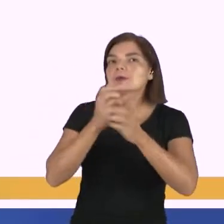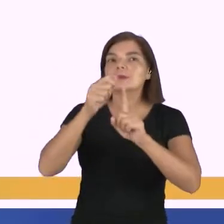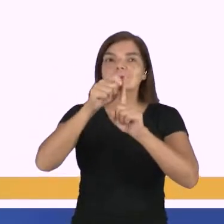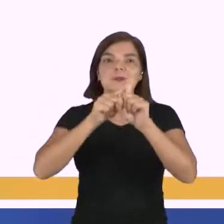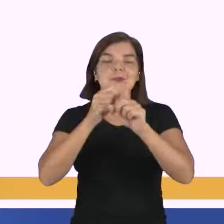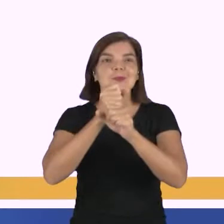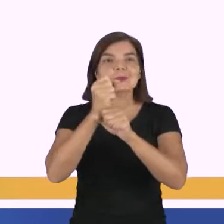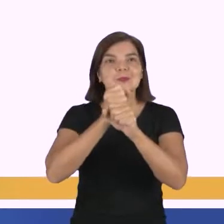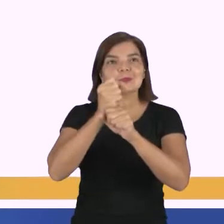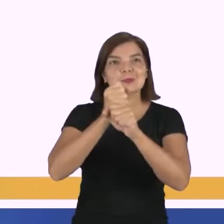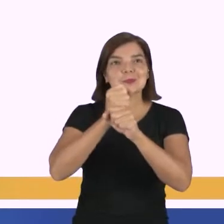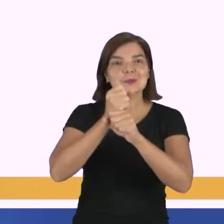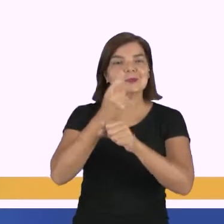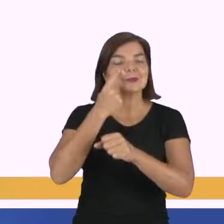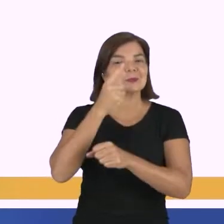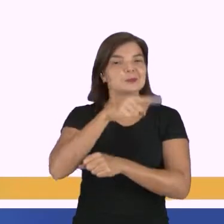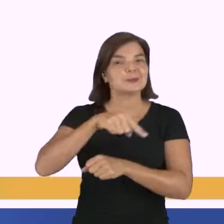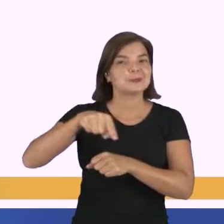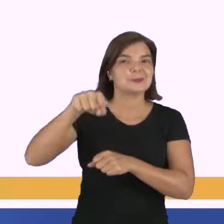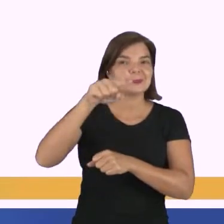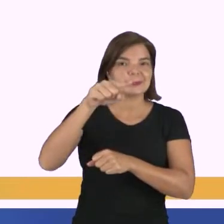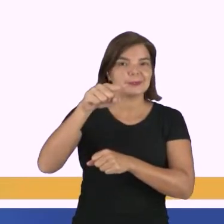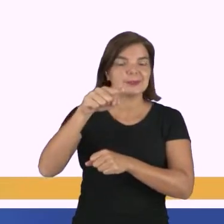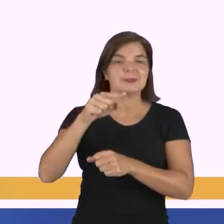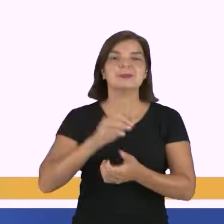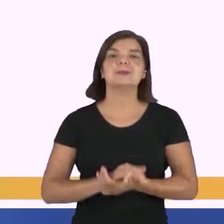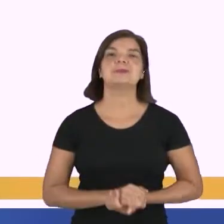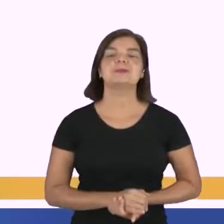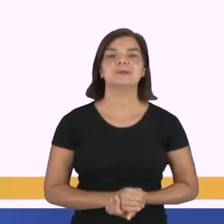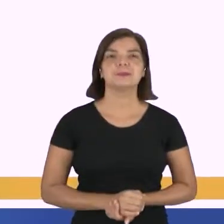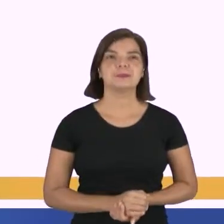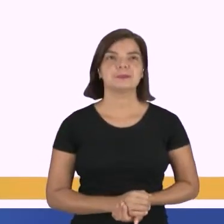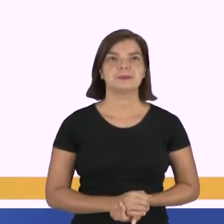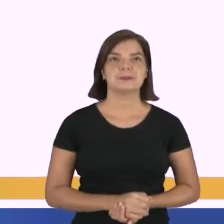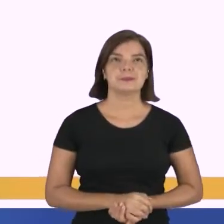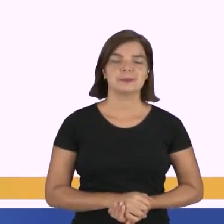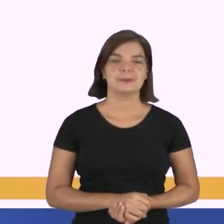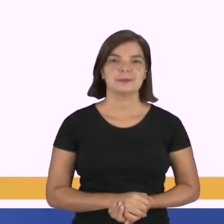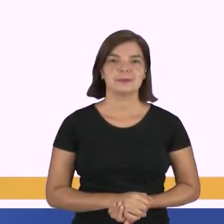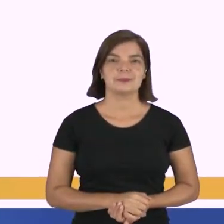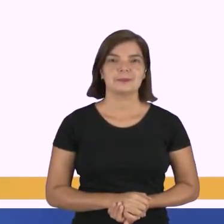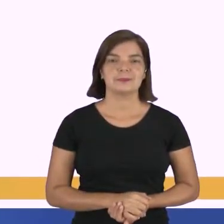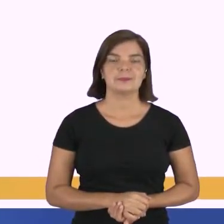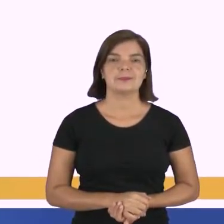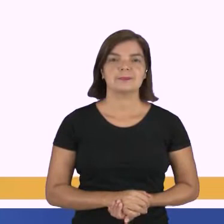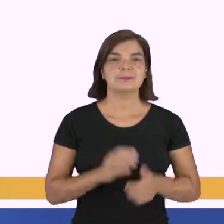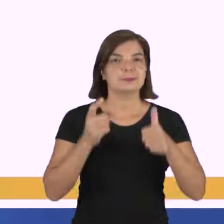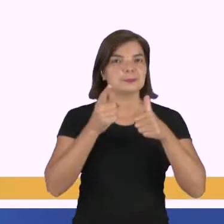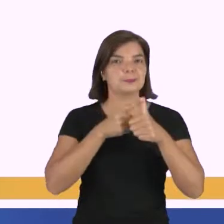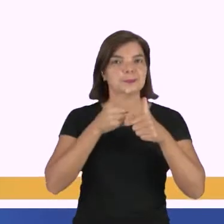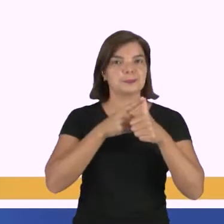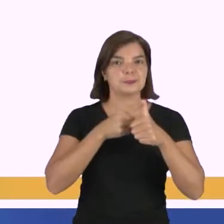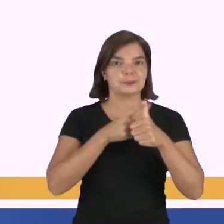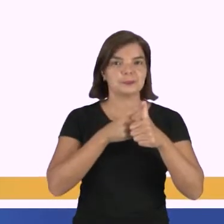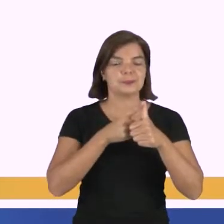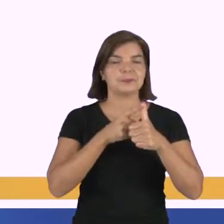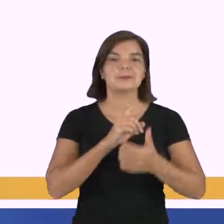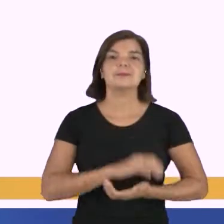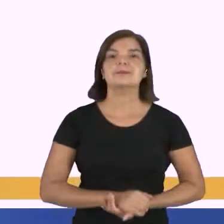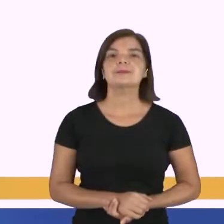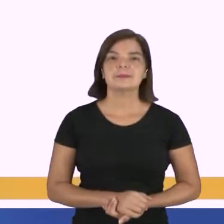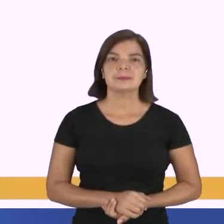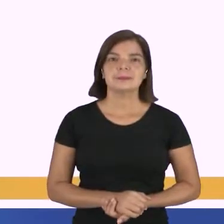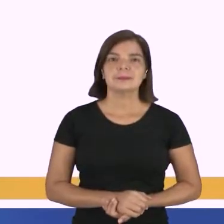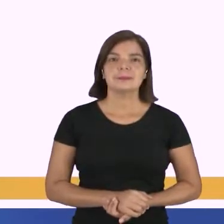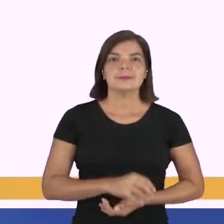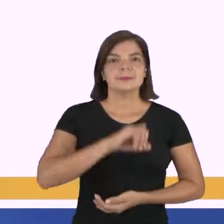do ano. Eu vou fazer a leitura para vocês e vocês acompanham comigo. Então tem aí, número 1, o primeiro mês do ano,